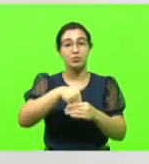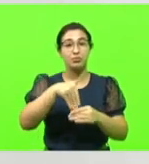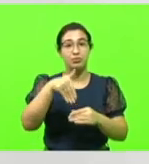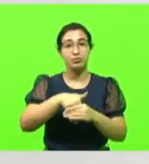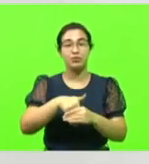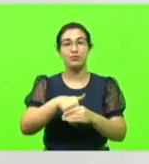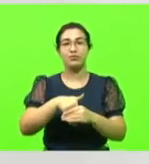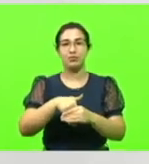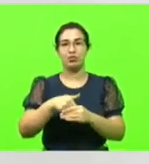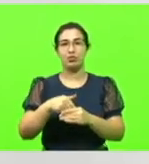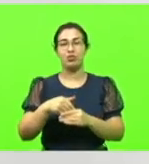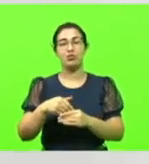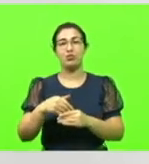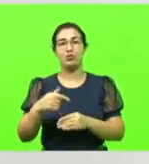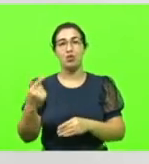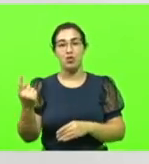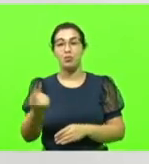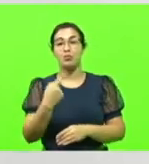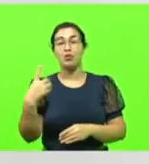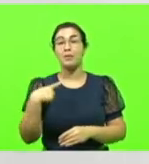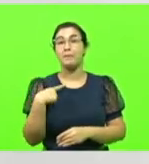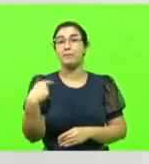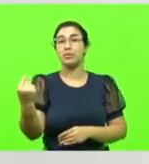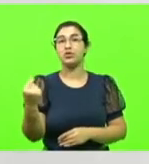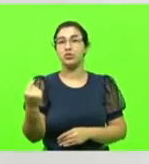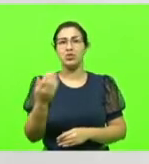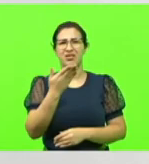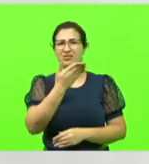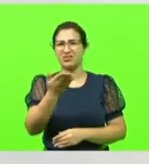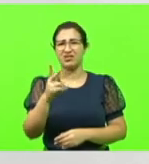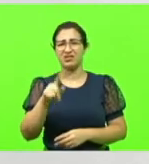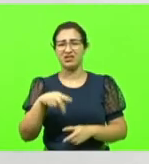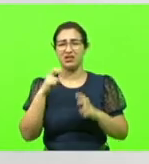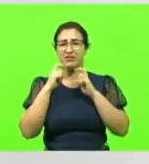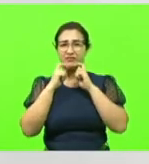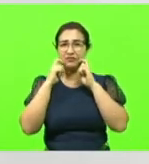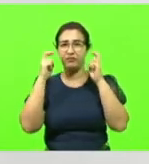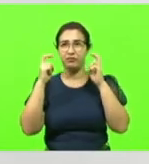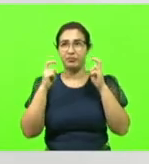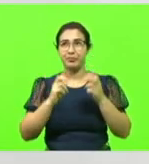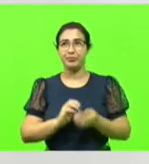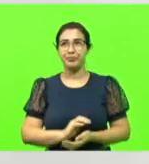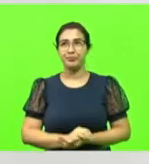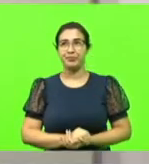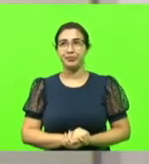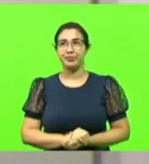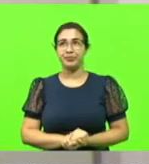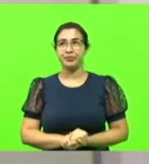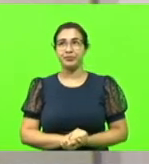têm. Eu estou aqui pelo voto direto. Vocês são uma vergonha.